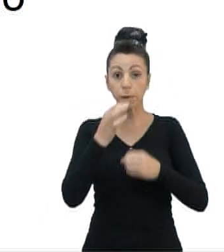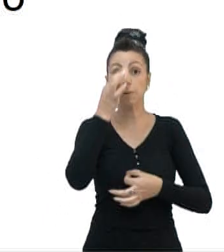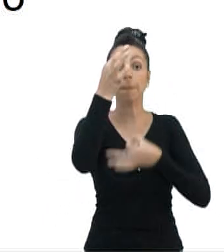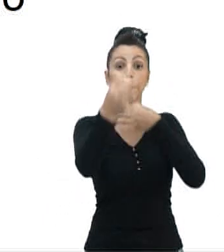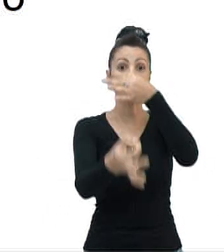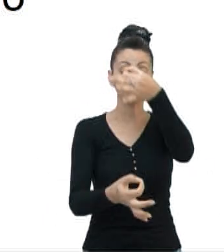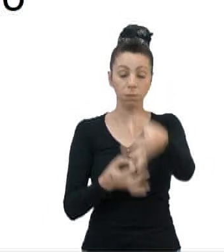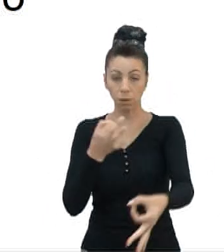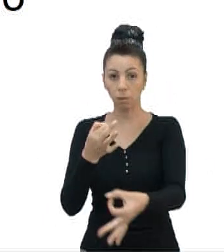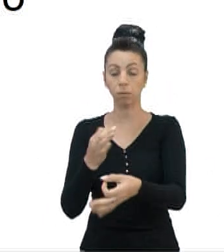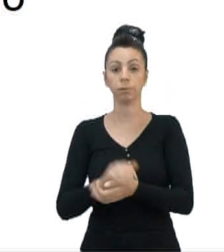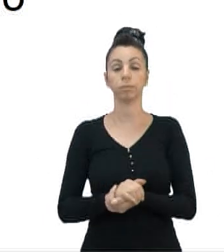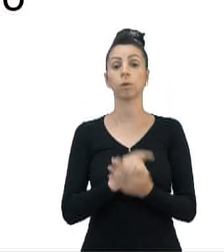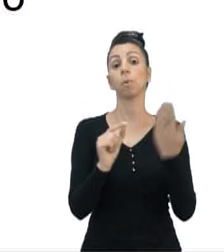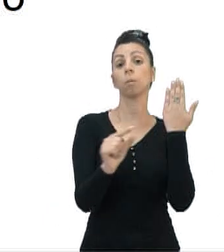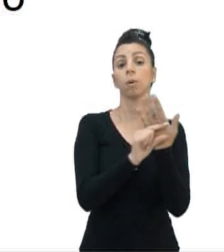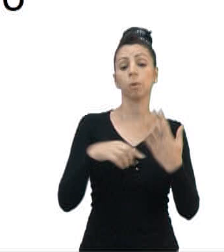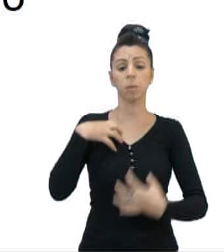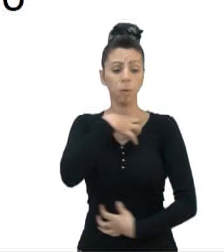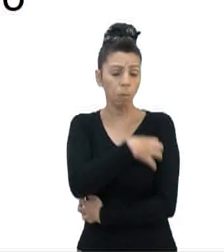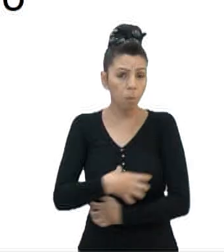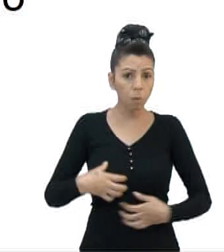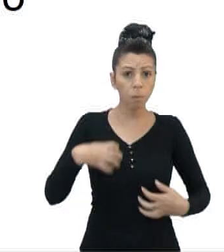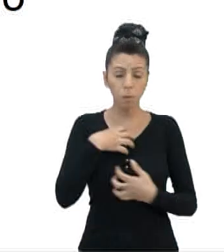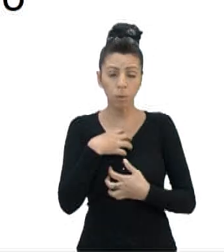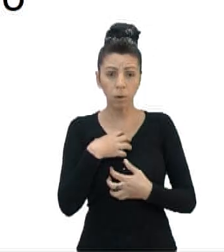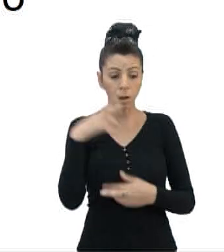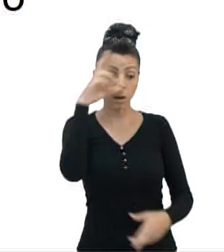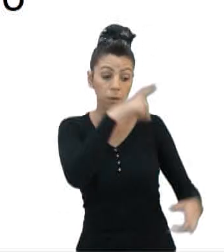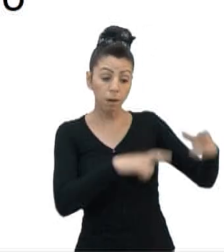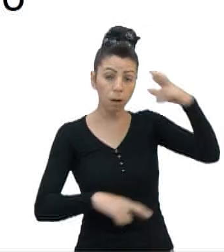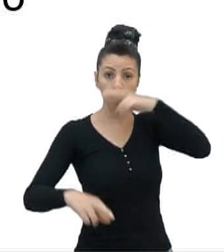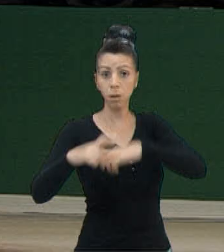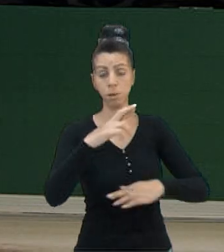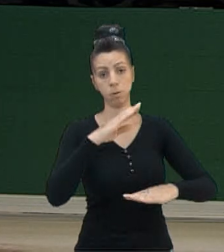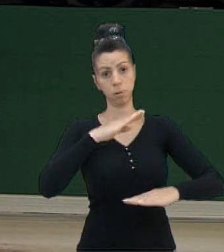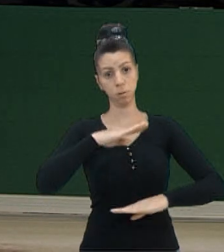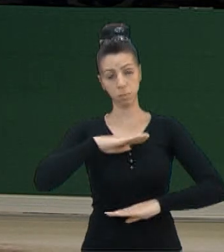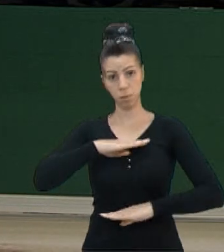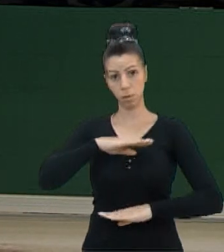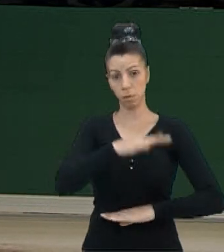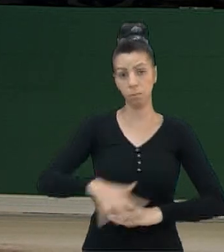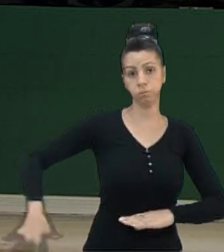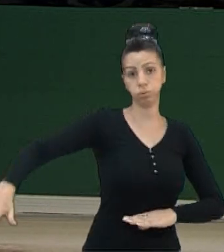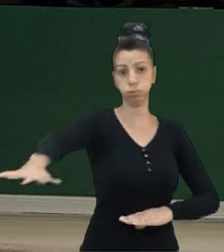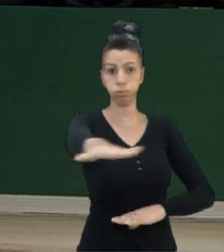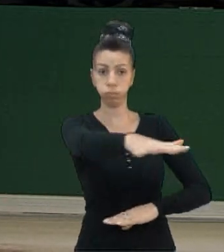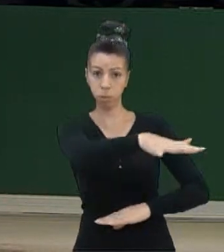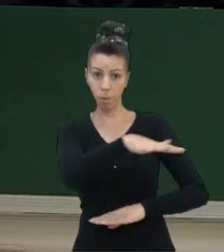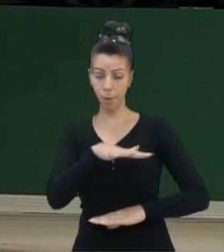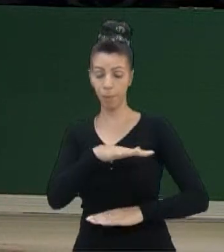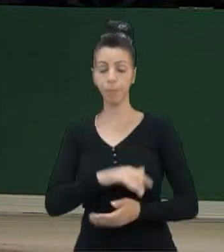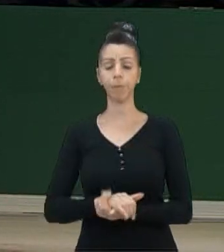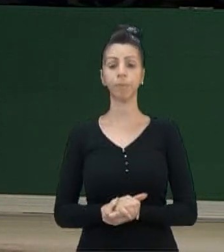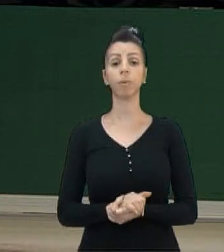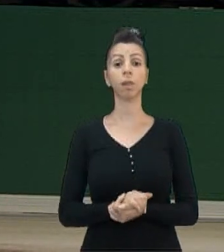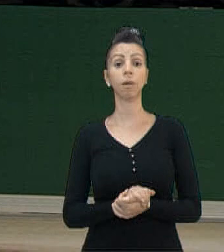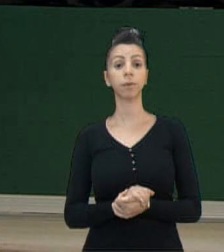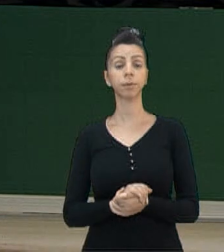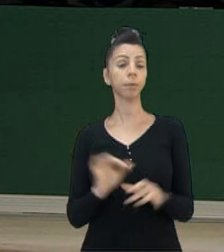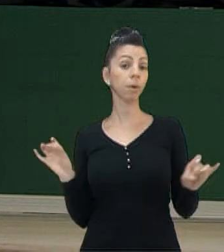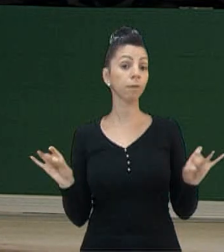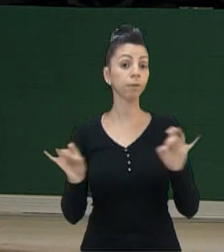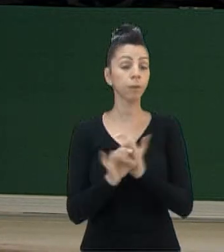artista incomodado com o que vê ao seu redor. Por quê? Só para fechar essa fala minha, porque muitas vezes a gente tem